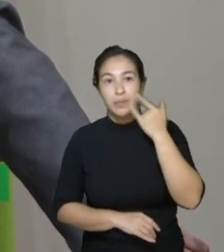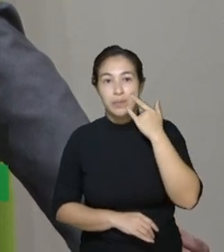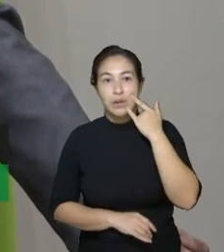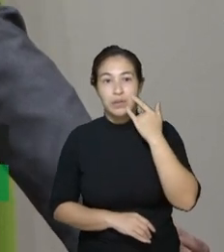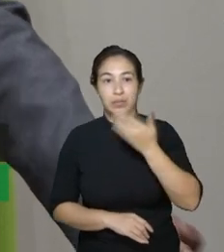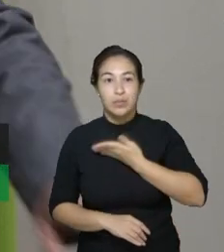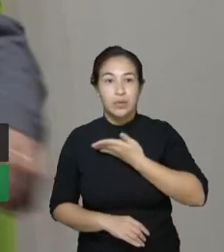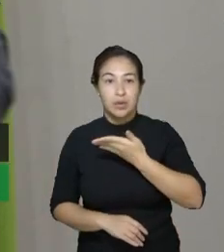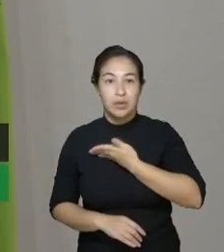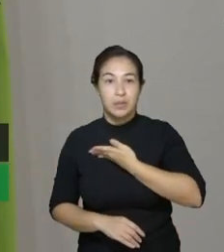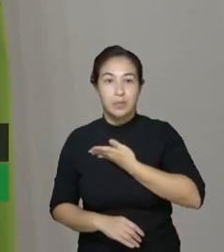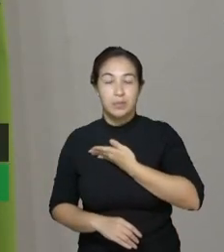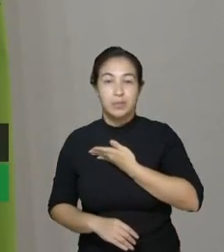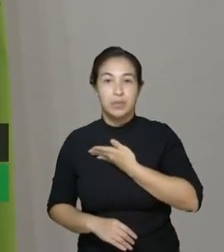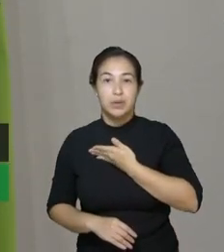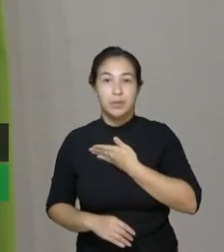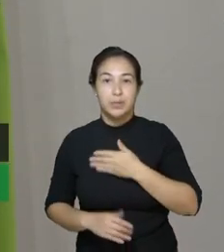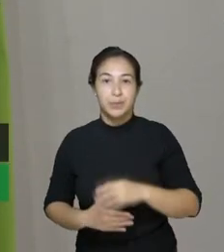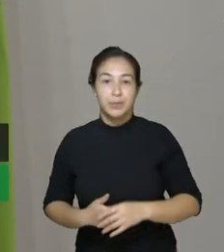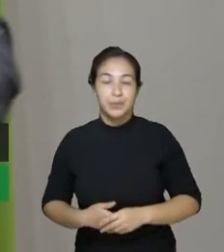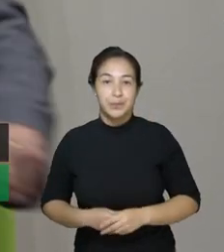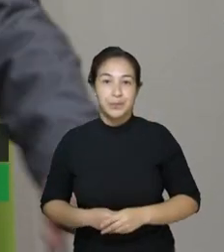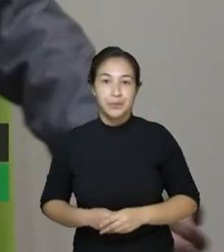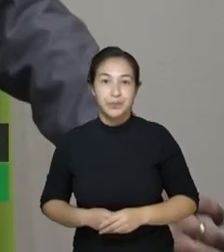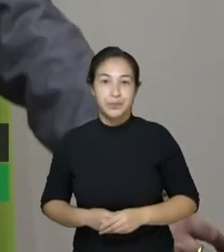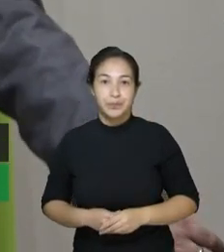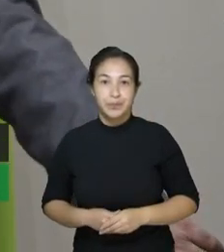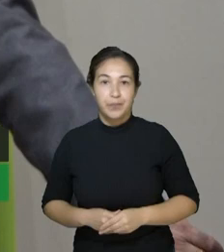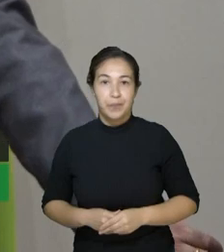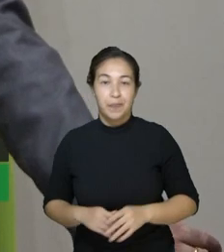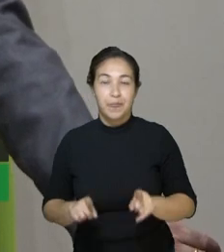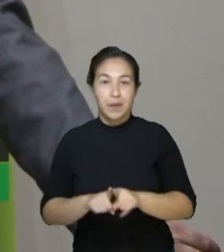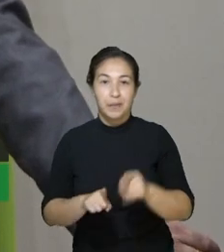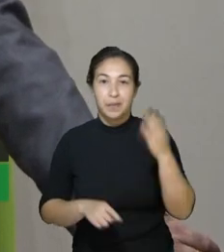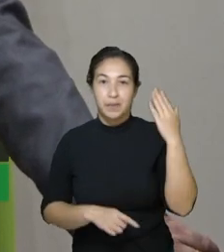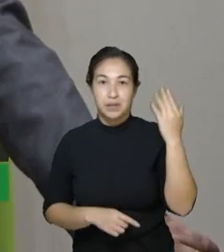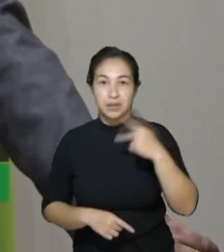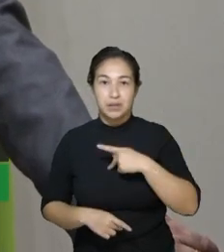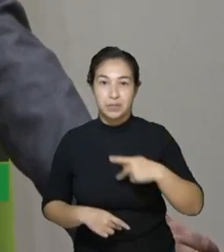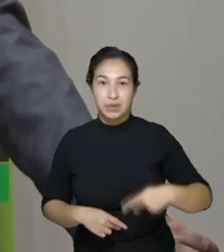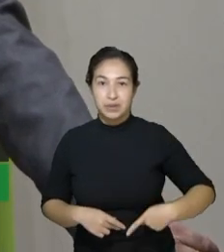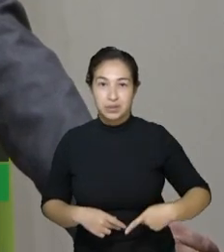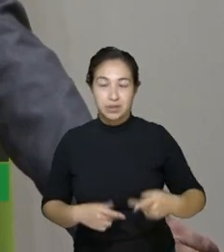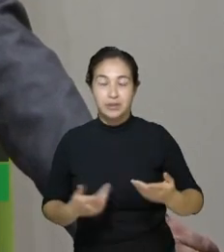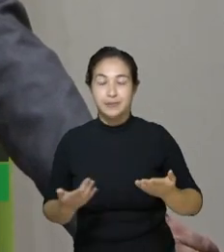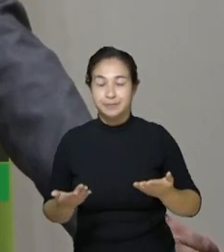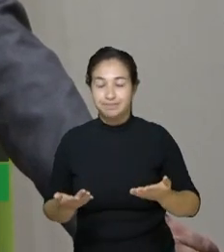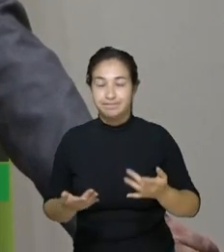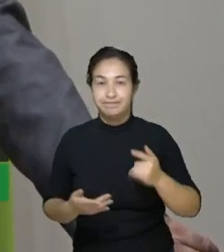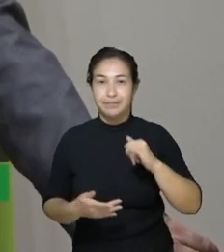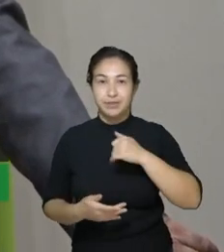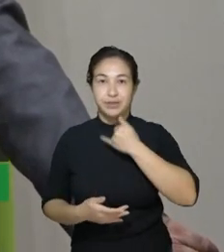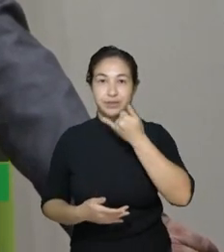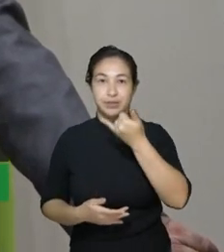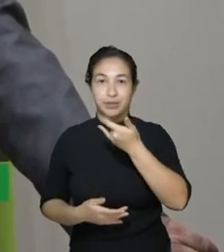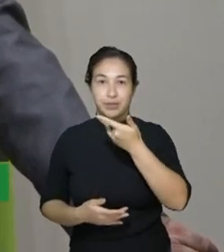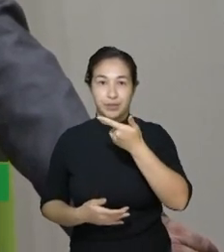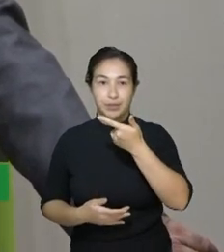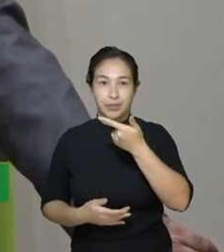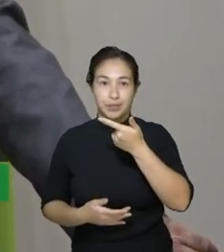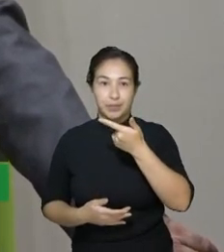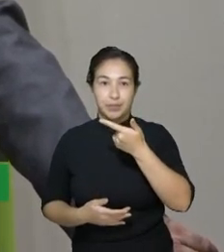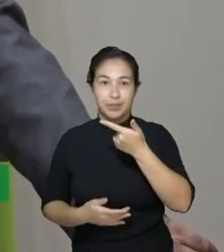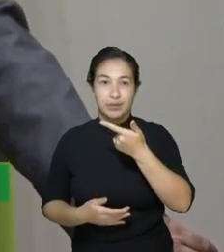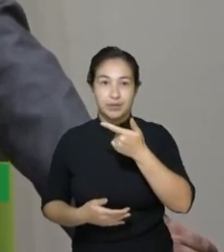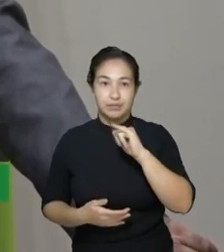colega, amigo, nosso ex-presidente, deputado Jerry Comper, grande